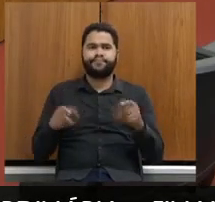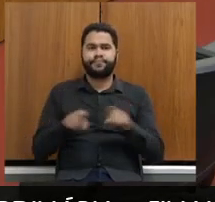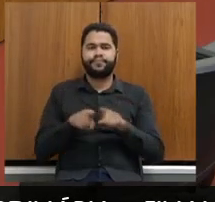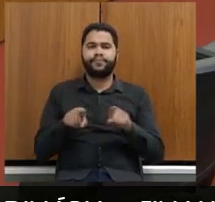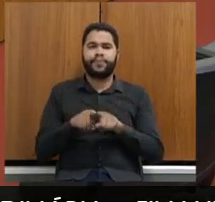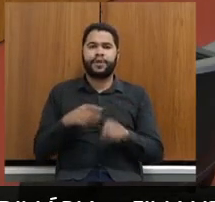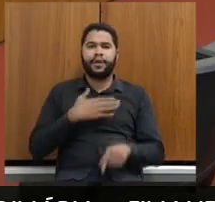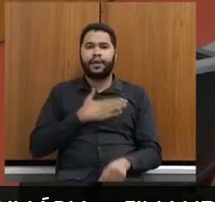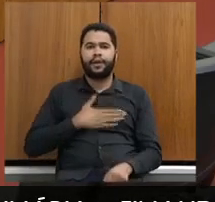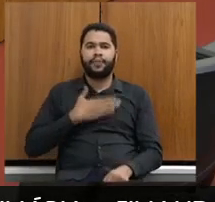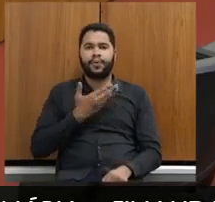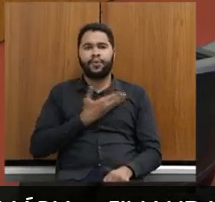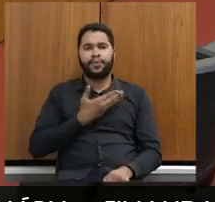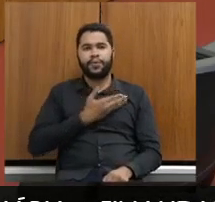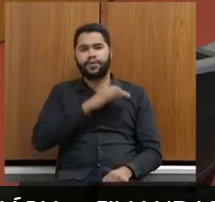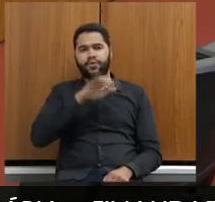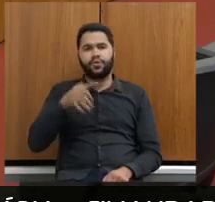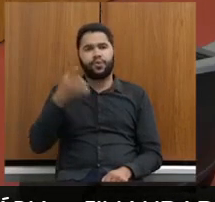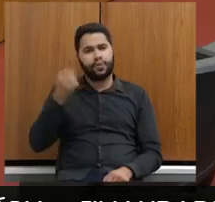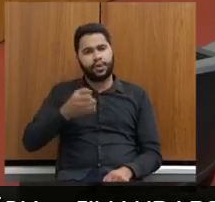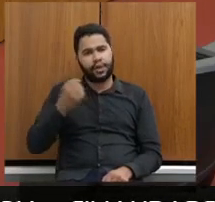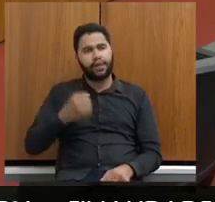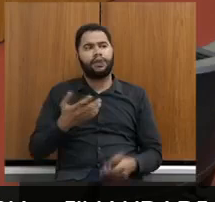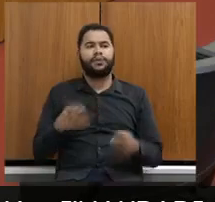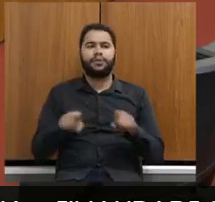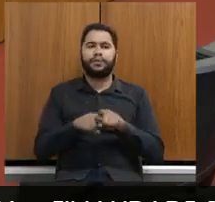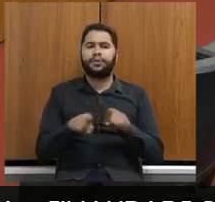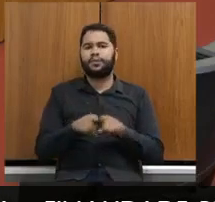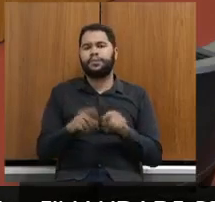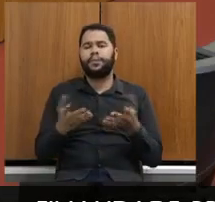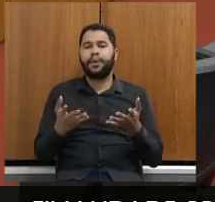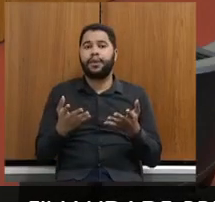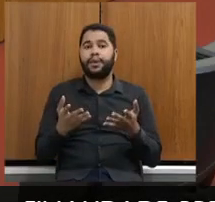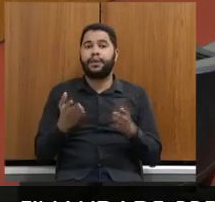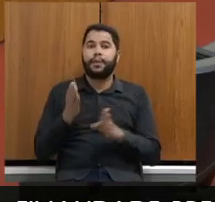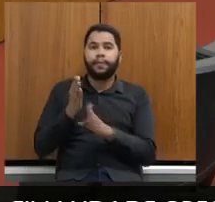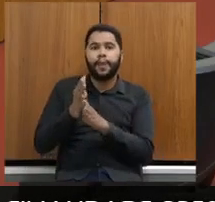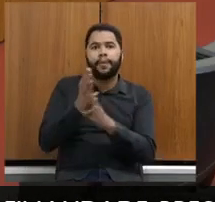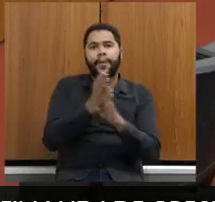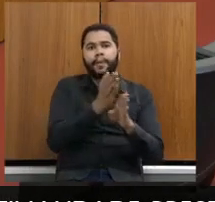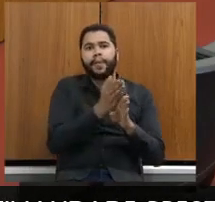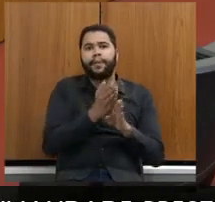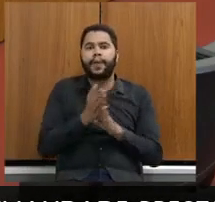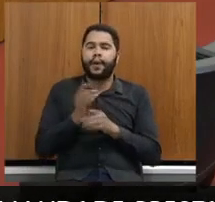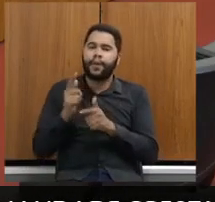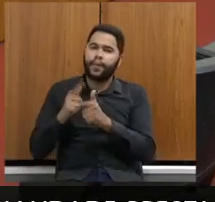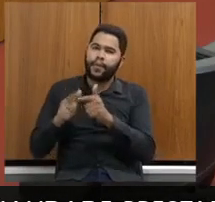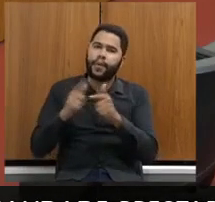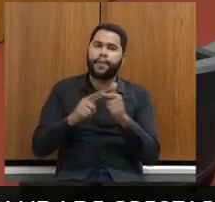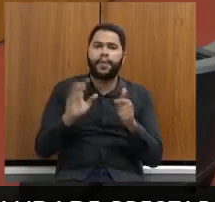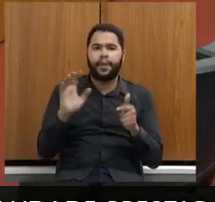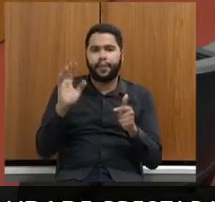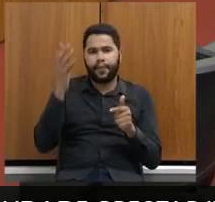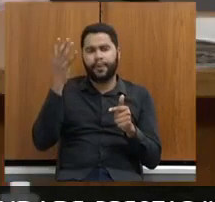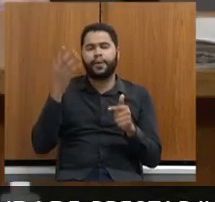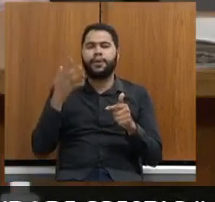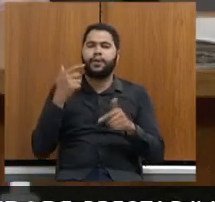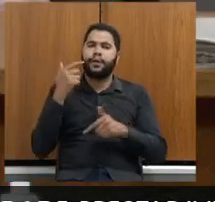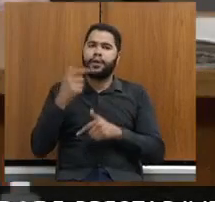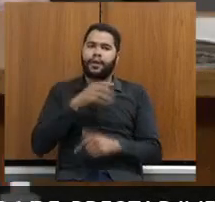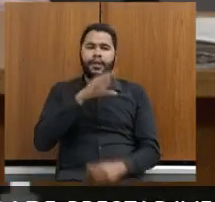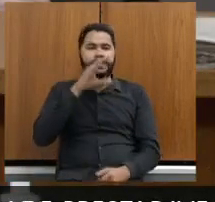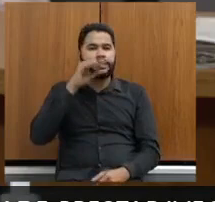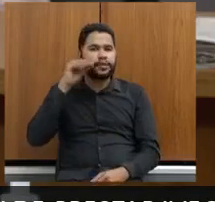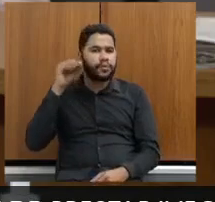meu querido amigo deputado João Leite falou Deputado sargento Rodrigues também identificando uma crise na verdade que aconteceu e servidores sendo